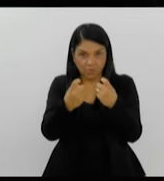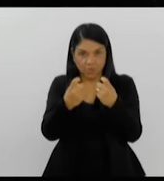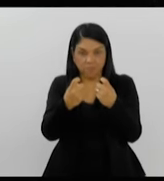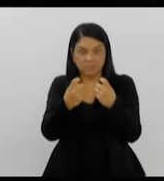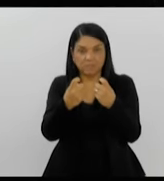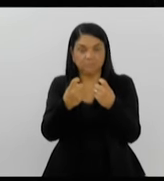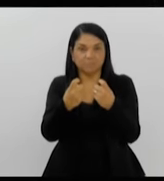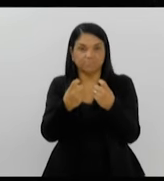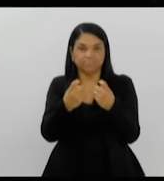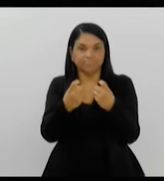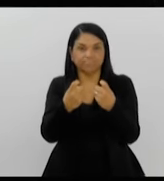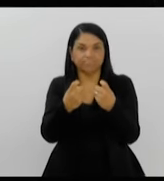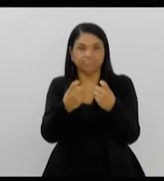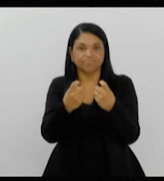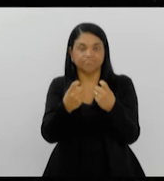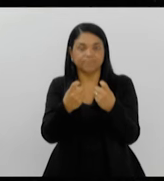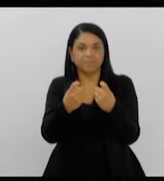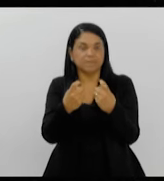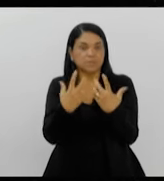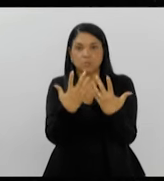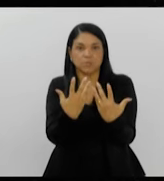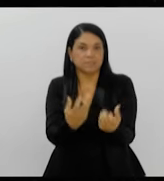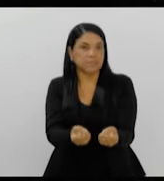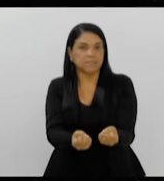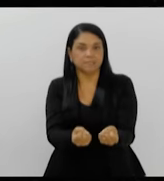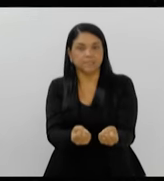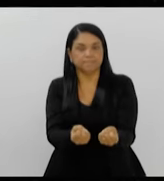é violência é inadmissível